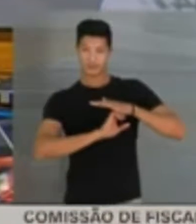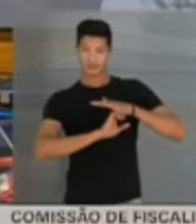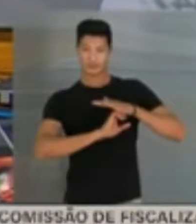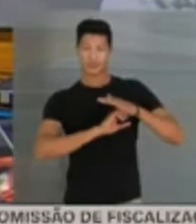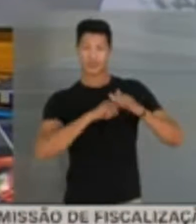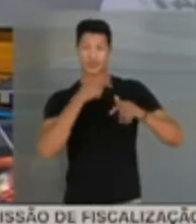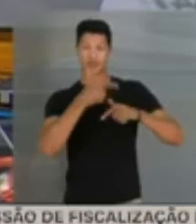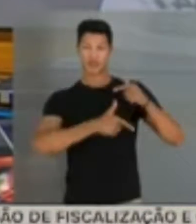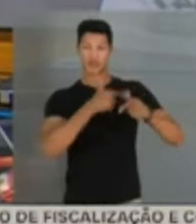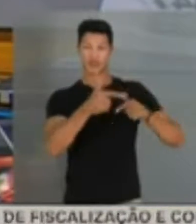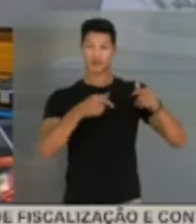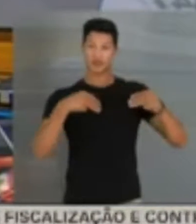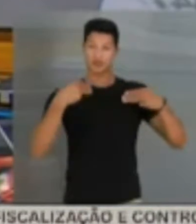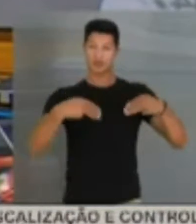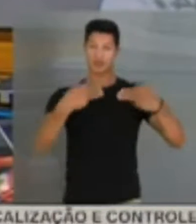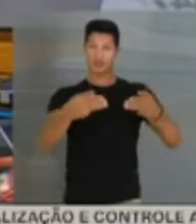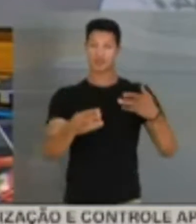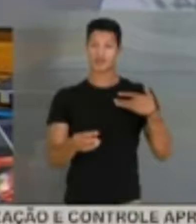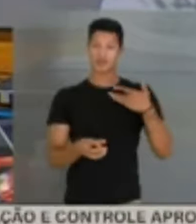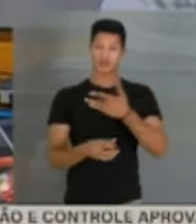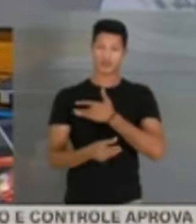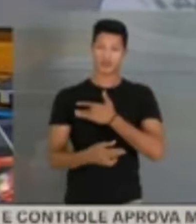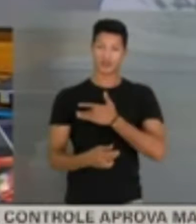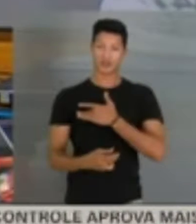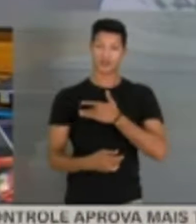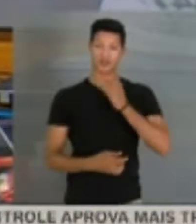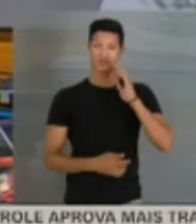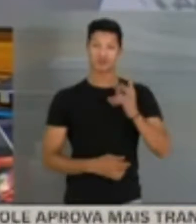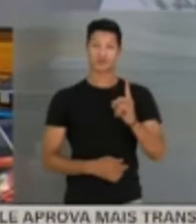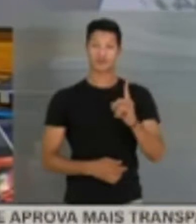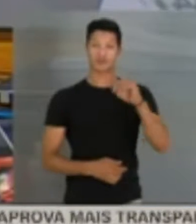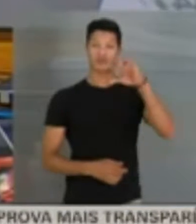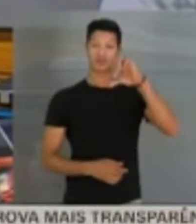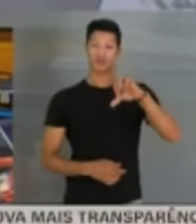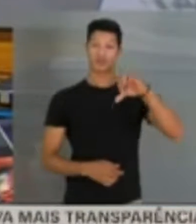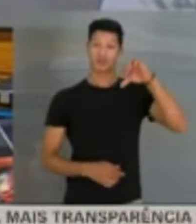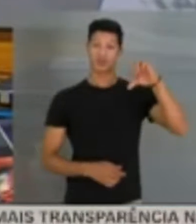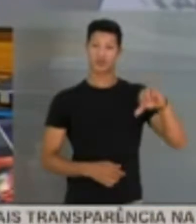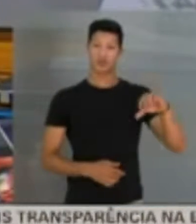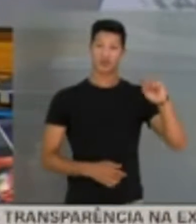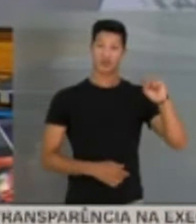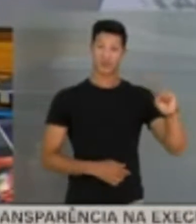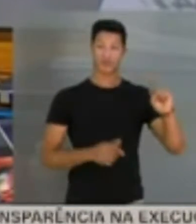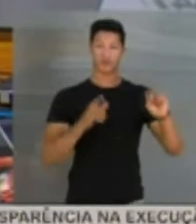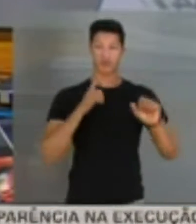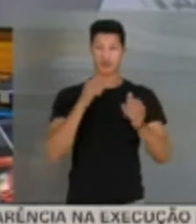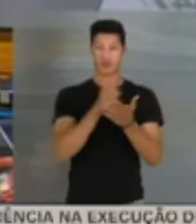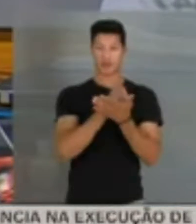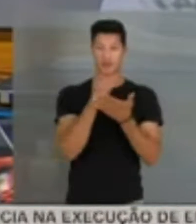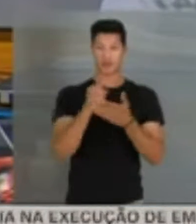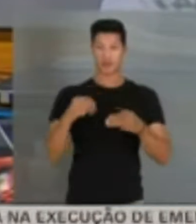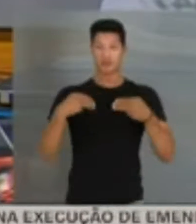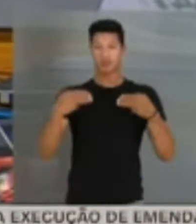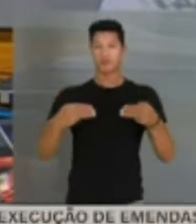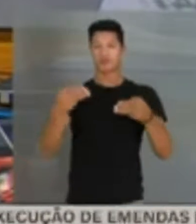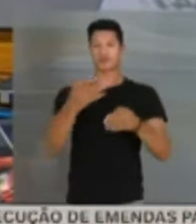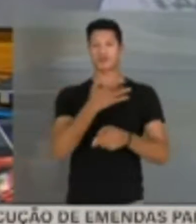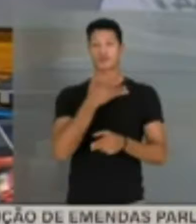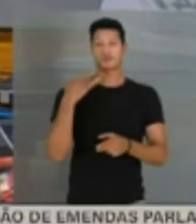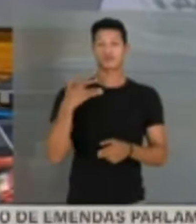está atuando no Ministério da Saúde desde 1998. Tem contrato com o Ministério da